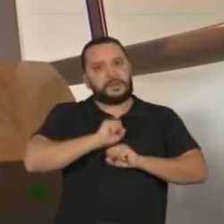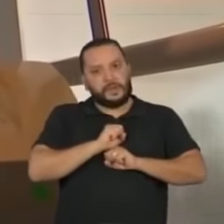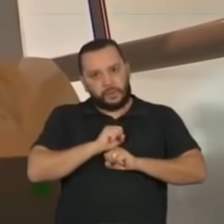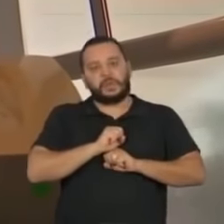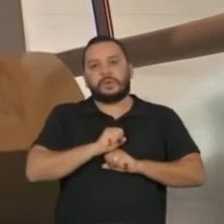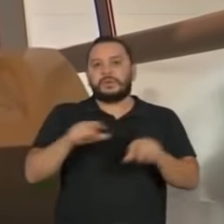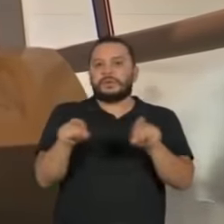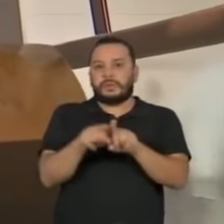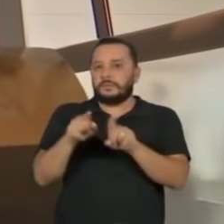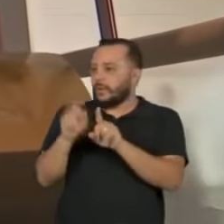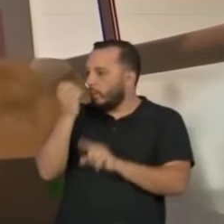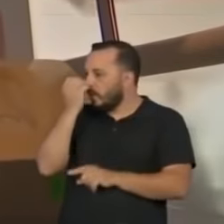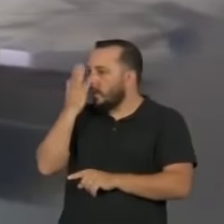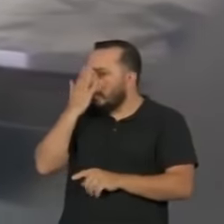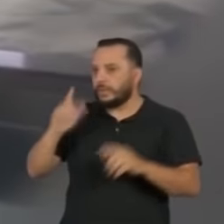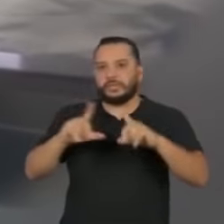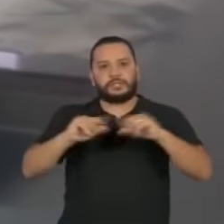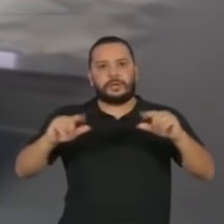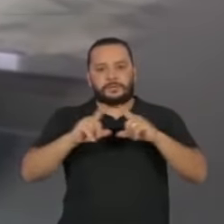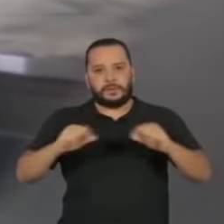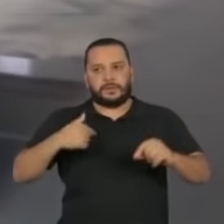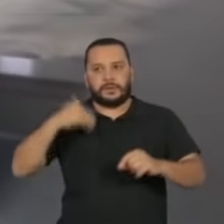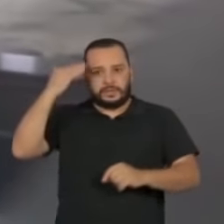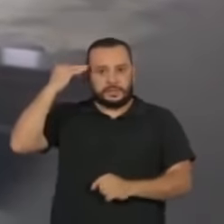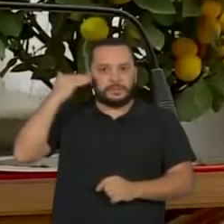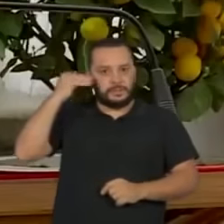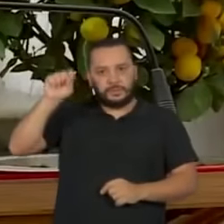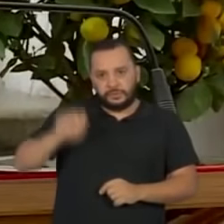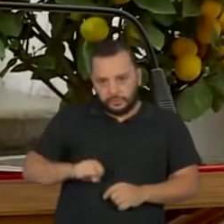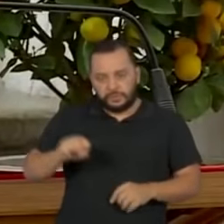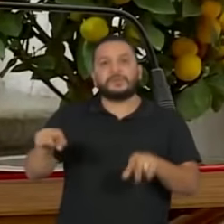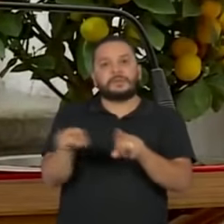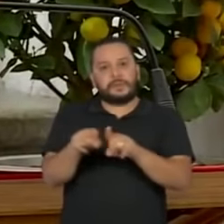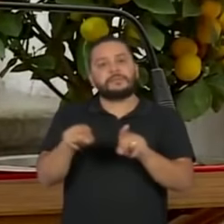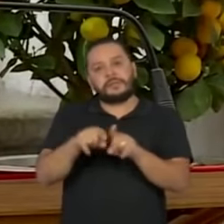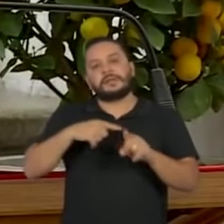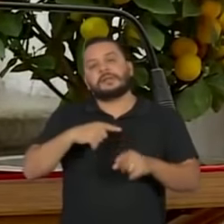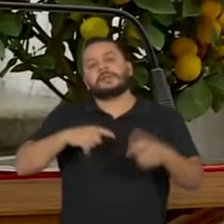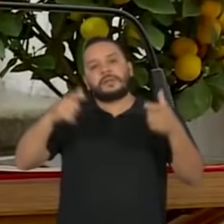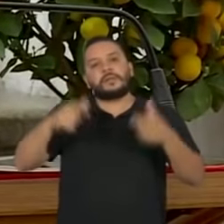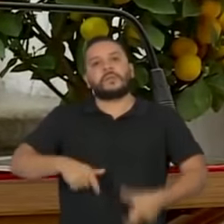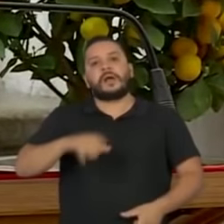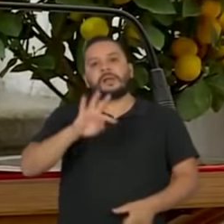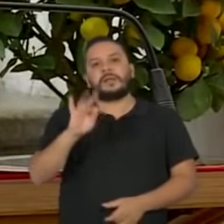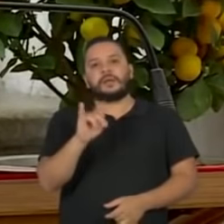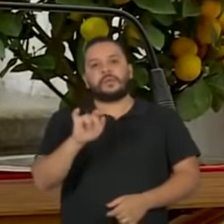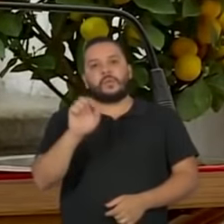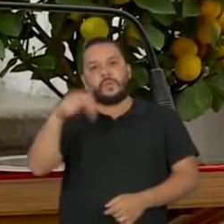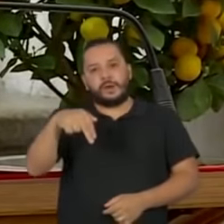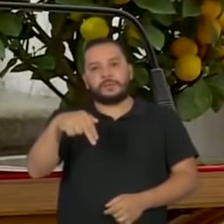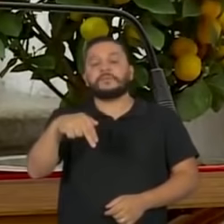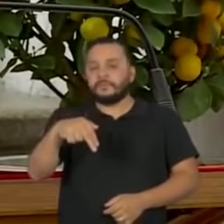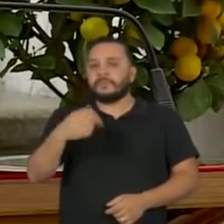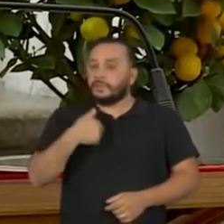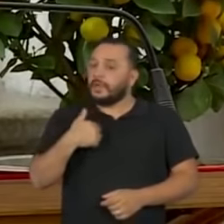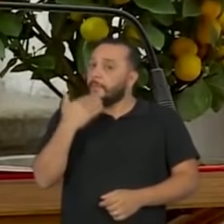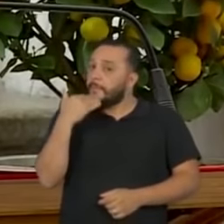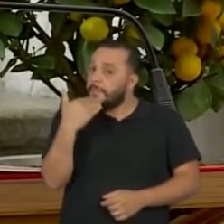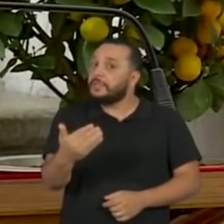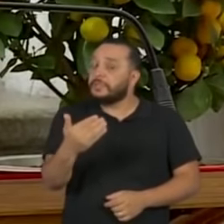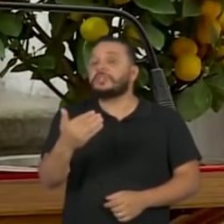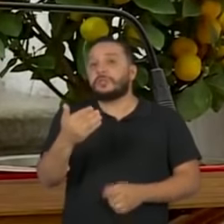individuais em Hong Kong, no Japão, Coreia do Sul, Macau e Taiwan, onde a presidente pediu que a China